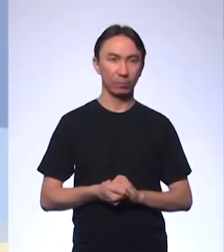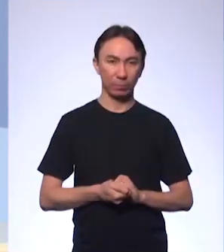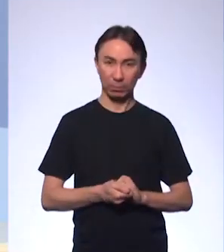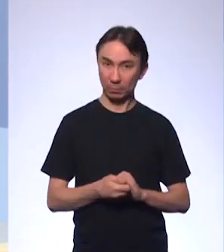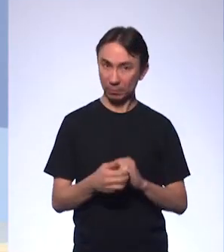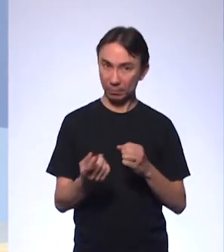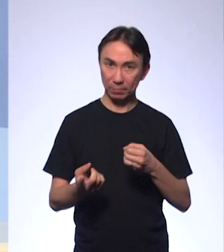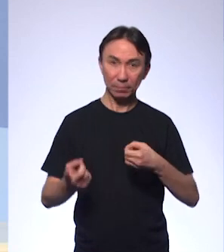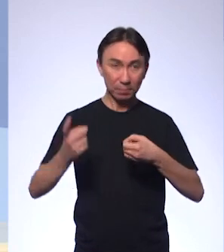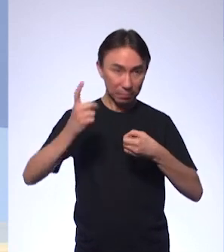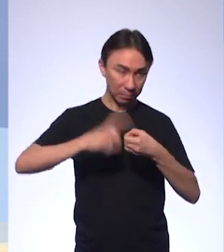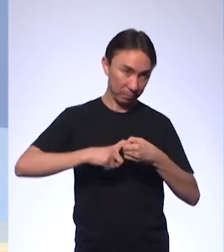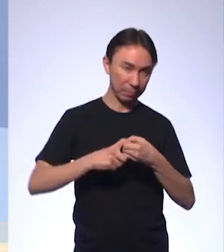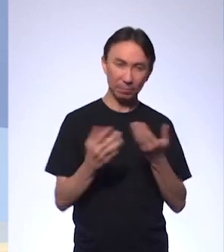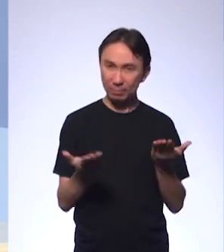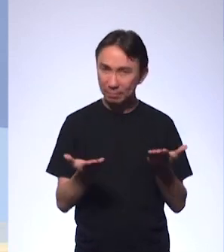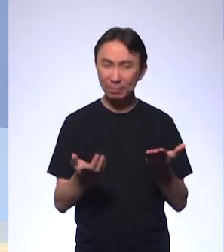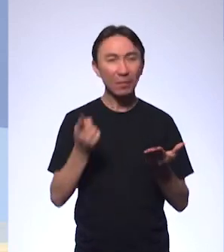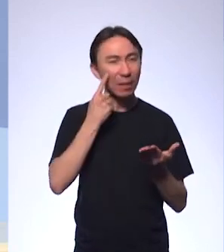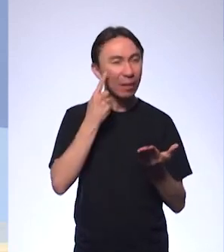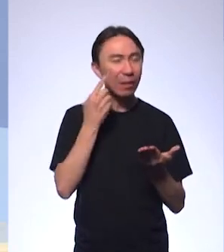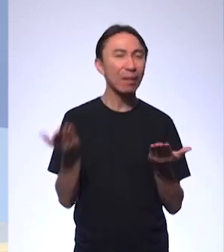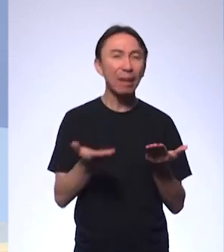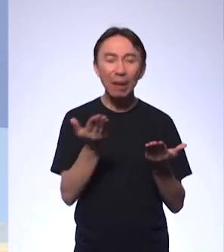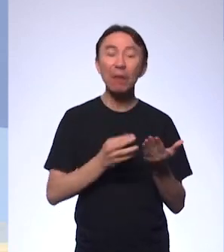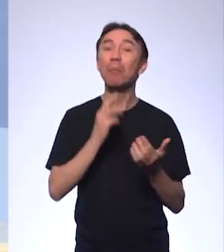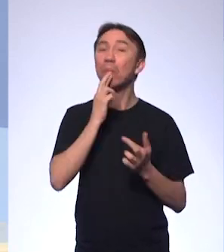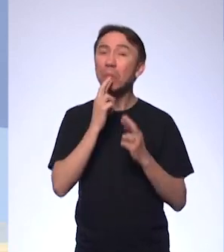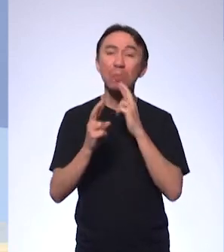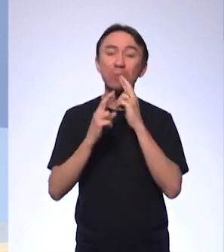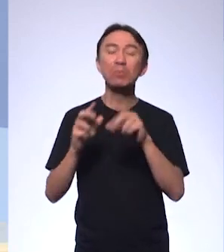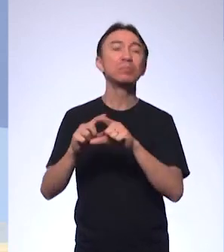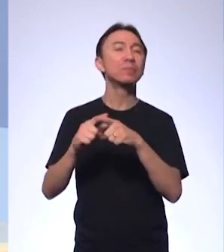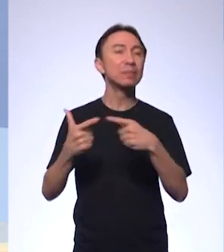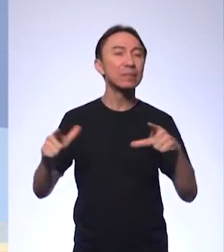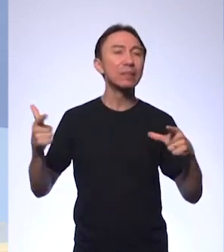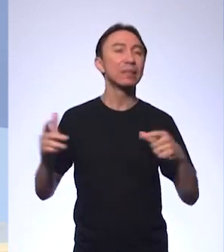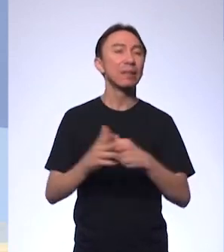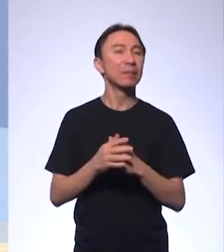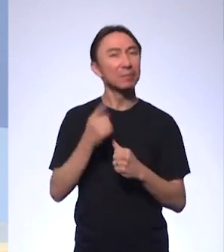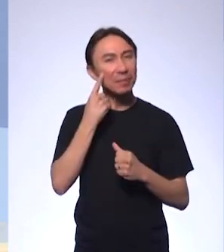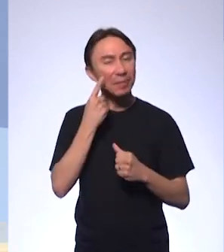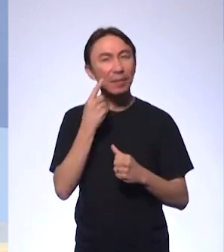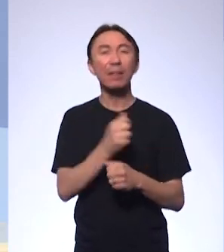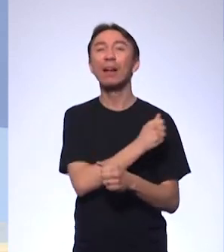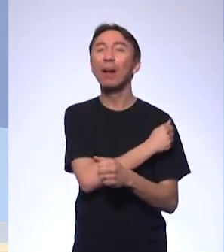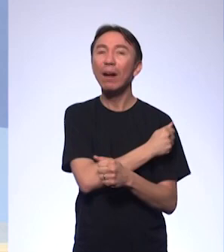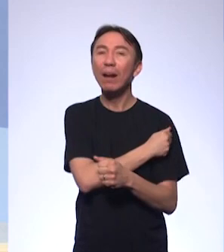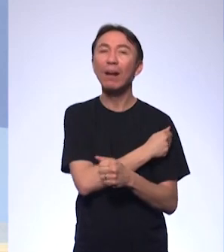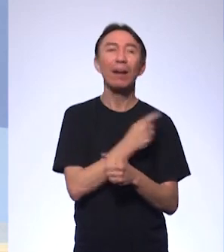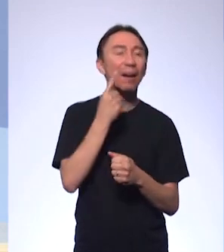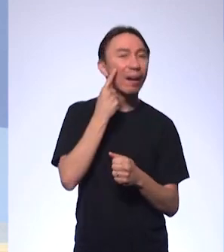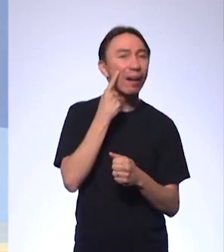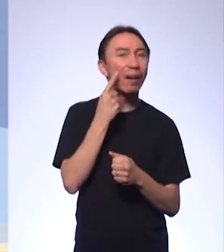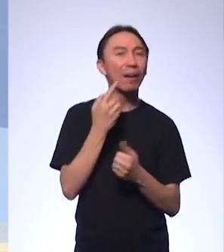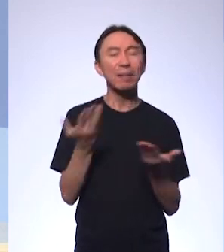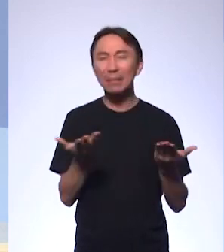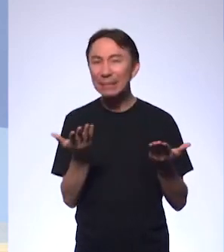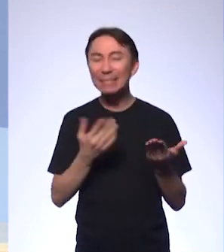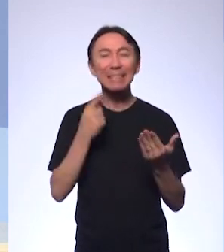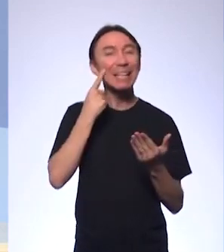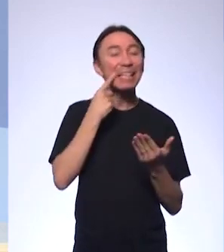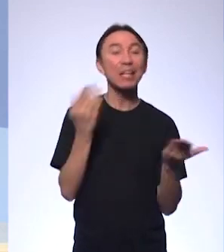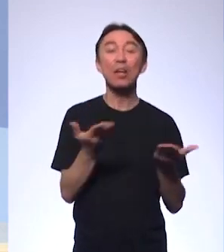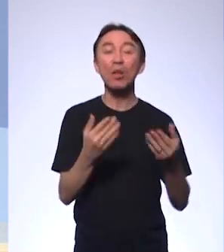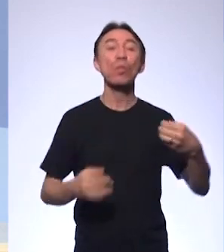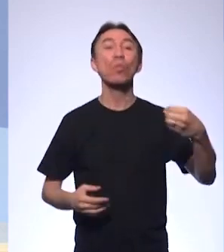Voltando aqui, Dani, a grande maioria das respostas, os professores hoje eles são porta-voz dos alunos, né? Ah, Porque começou a nova interação,